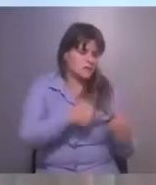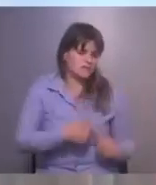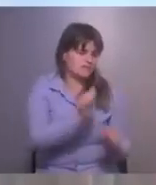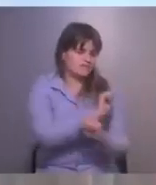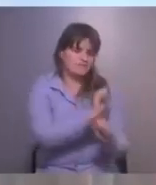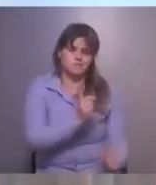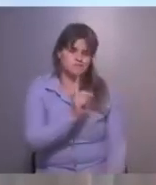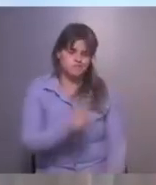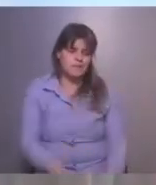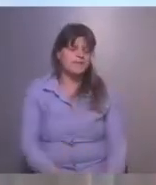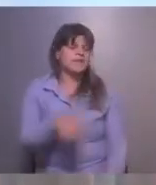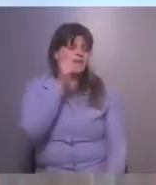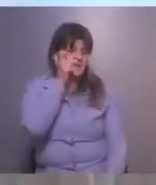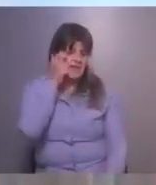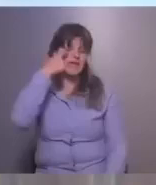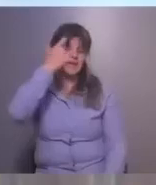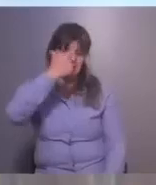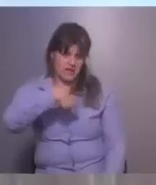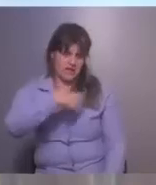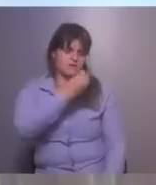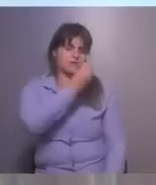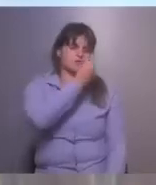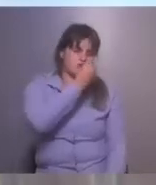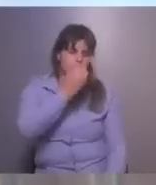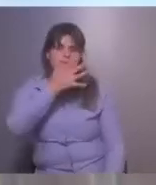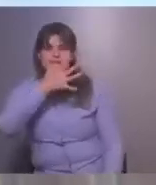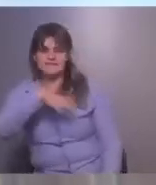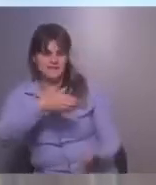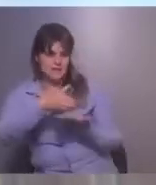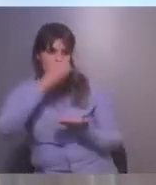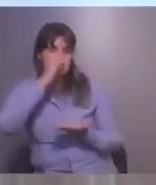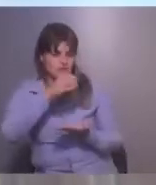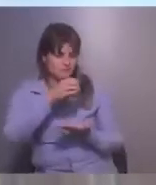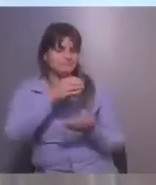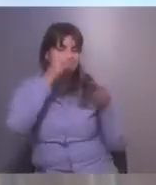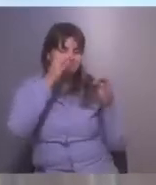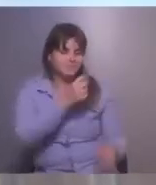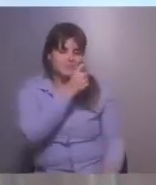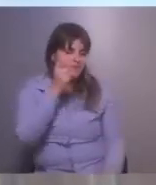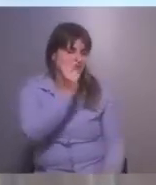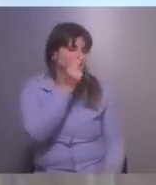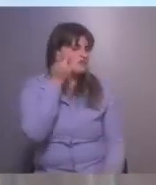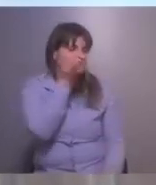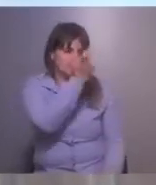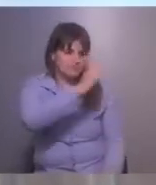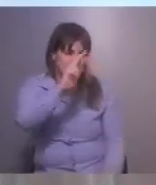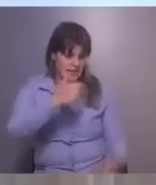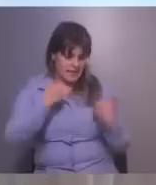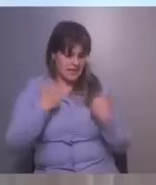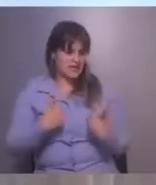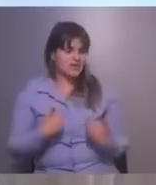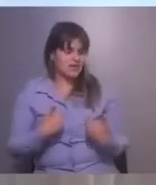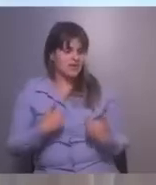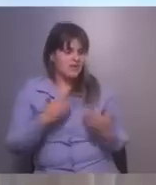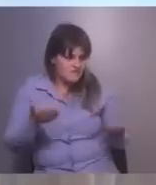Quem come a minha carne e bebe o meu sangue tem a vida eterna, e eu o ressuscitarei